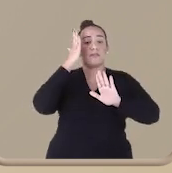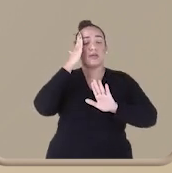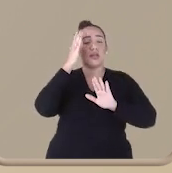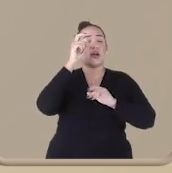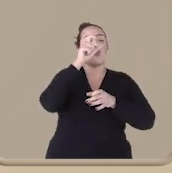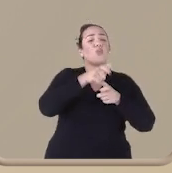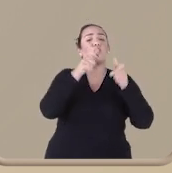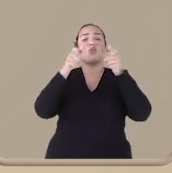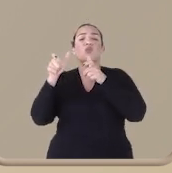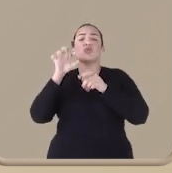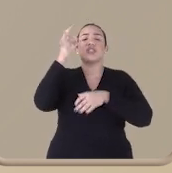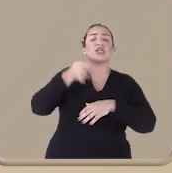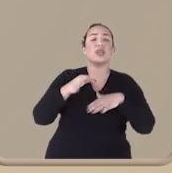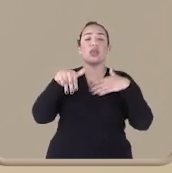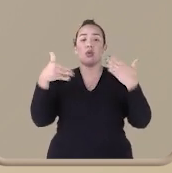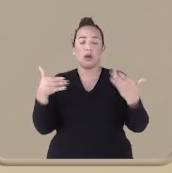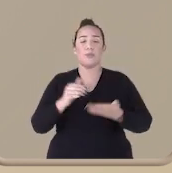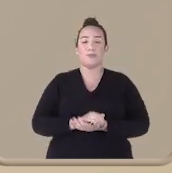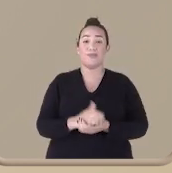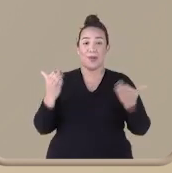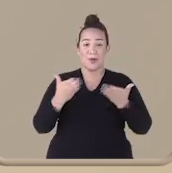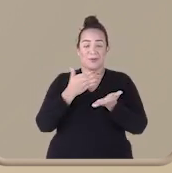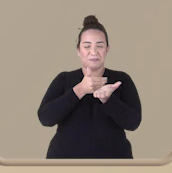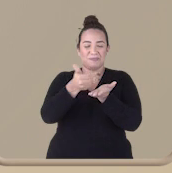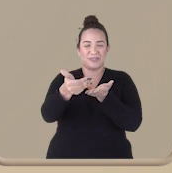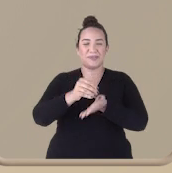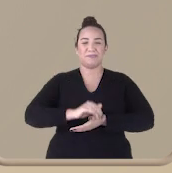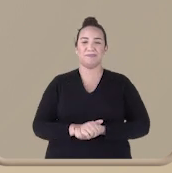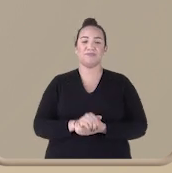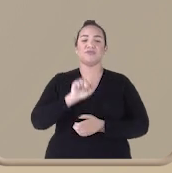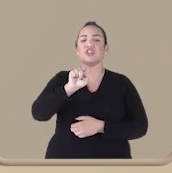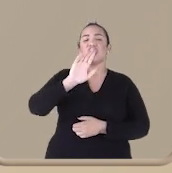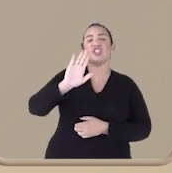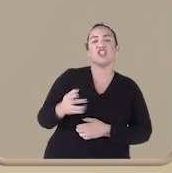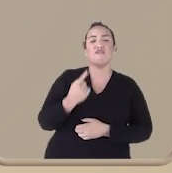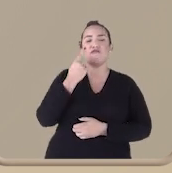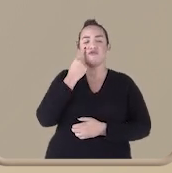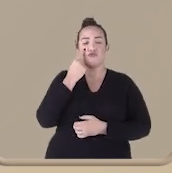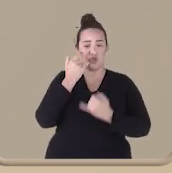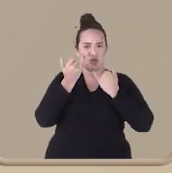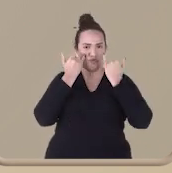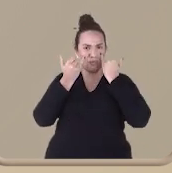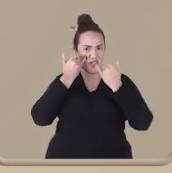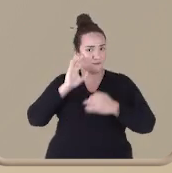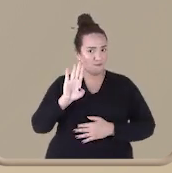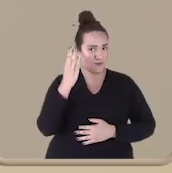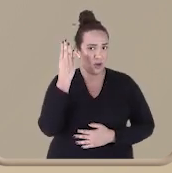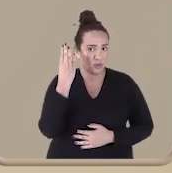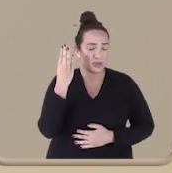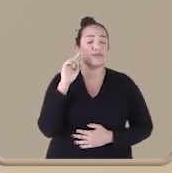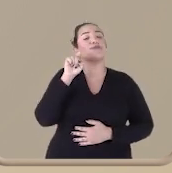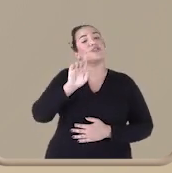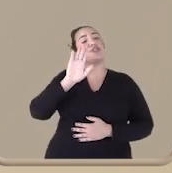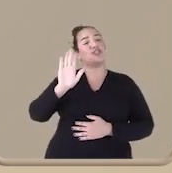quê. Agora que já passei as informações, vamos começar? Você já ouviu falar em fake news? Provavelmente você